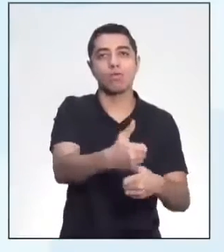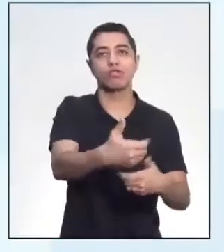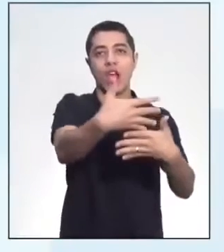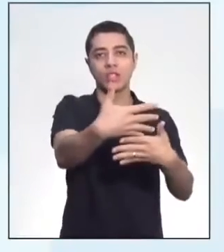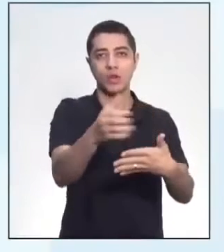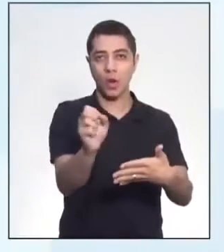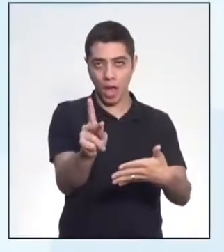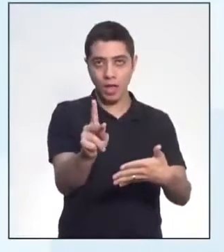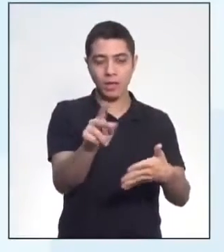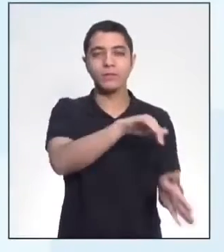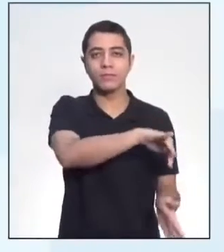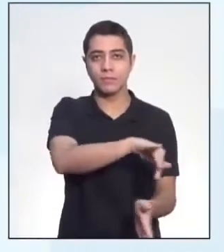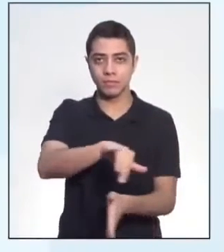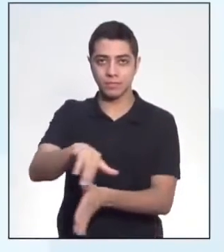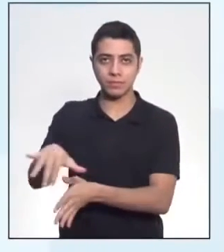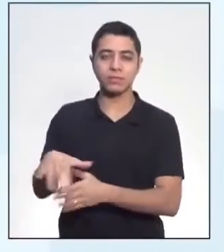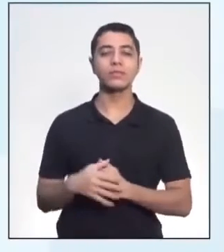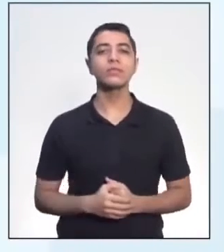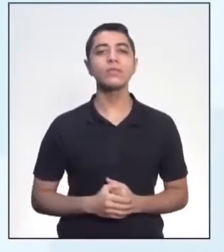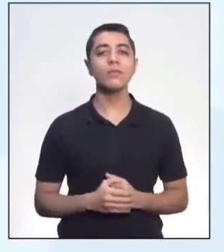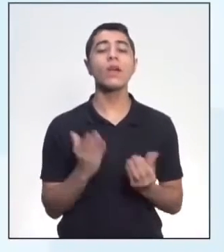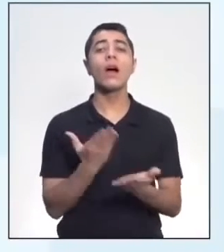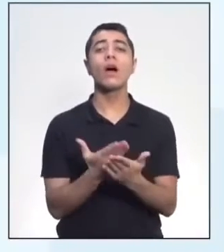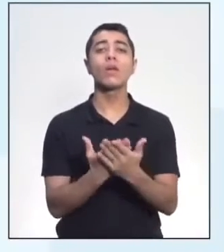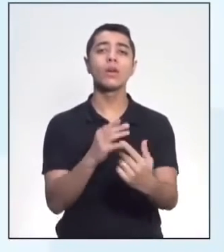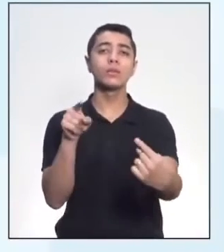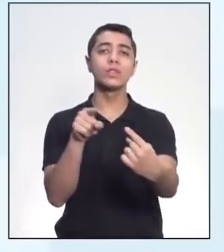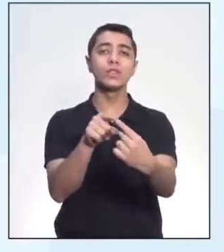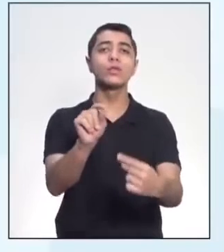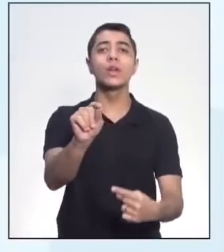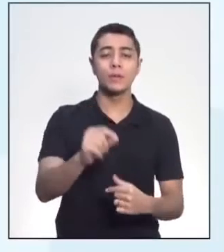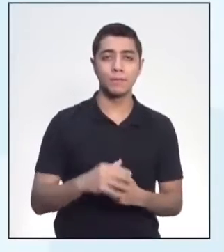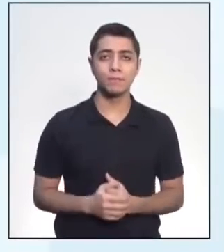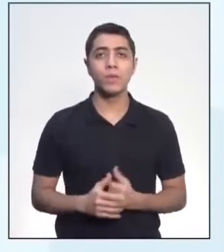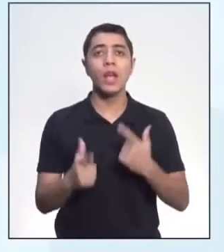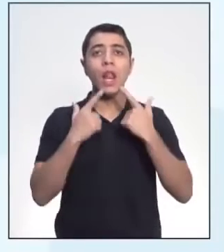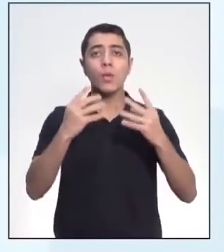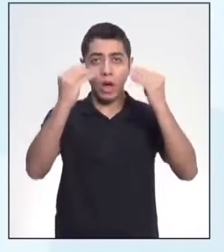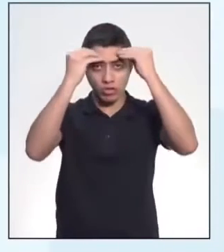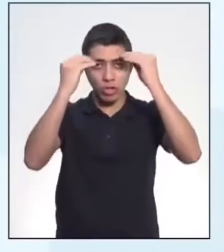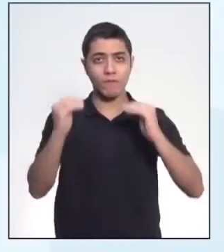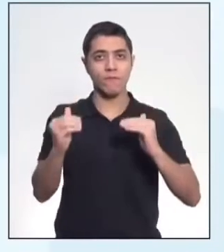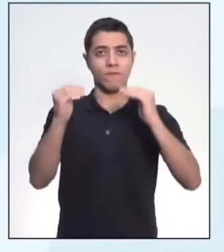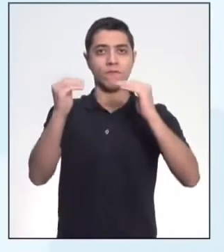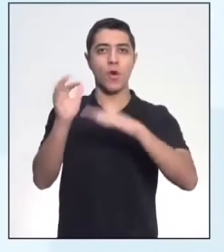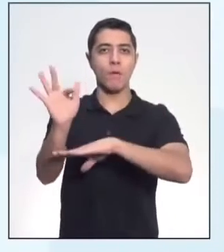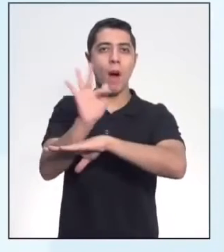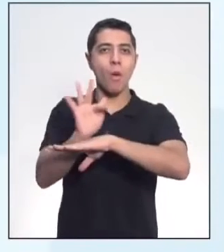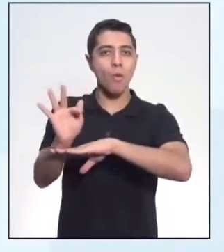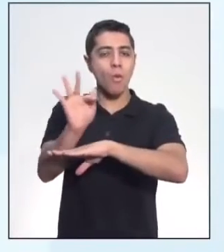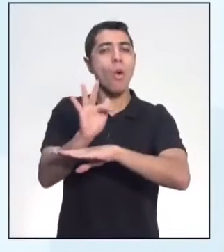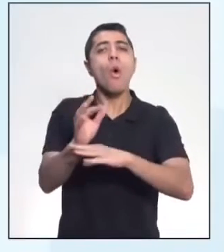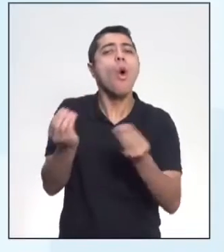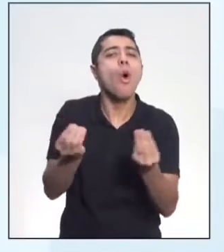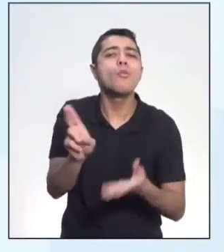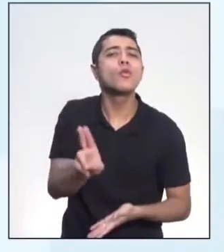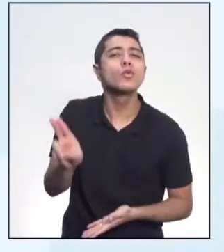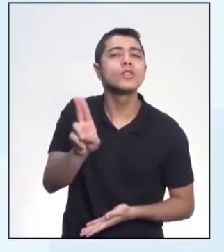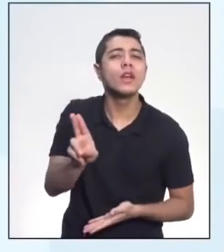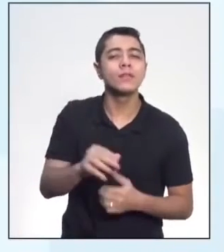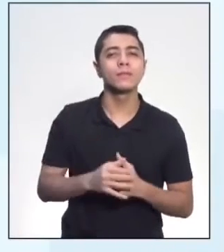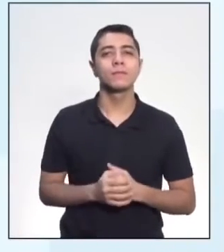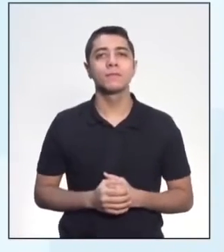você. Reconhecer o uso da linguagem formal no seu contexto de produção, identificar os verbos dentro